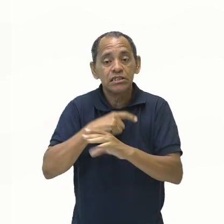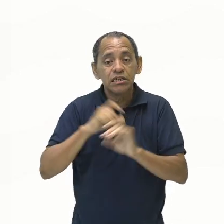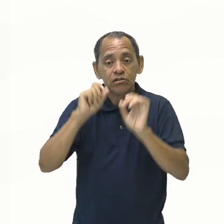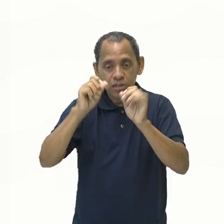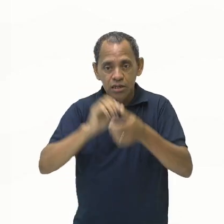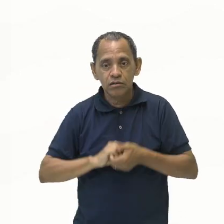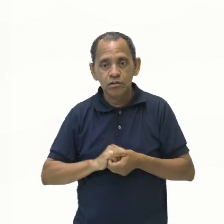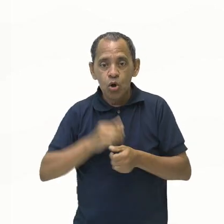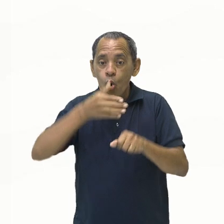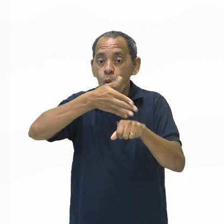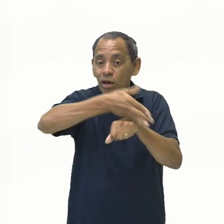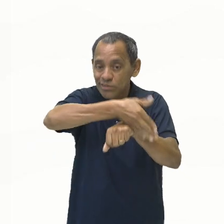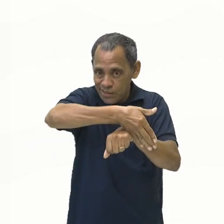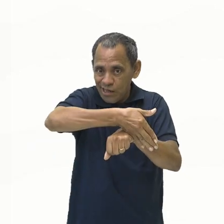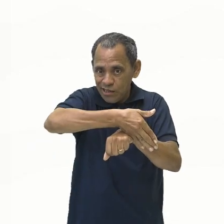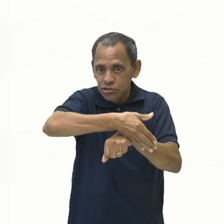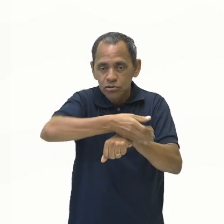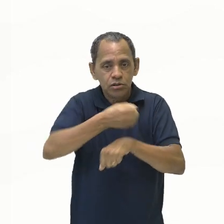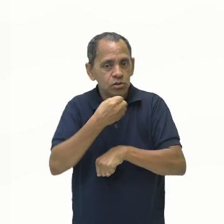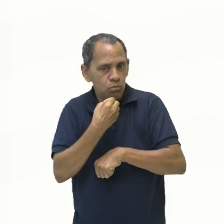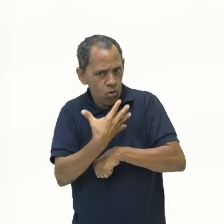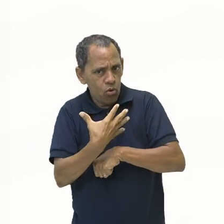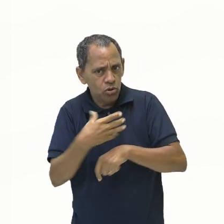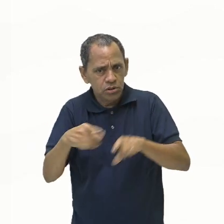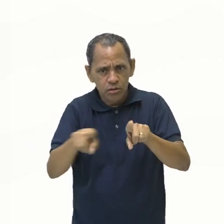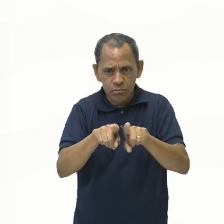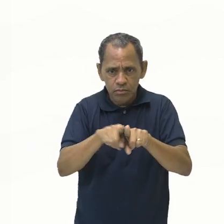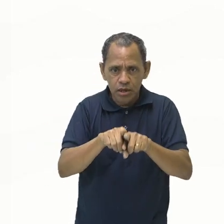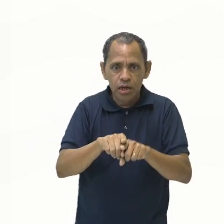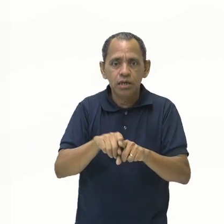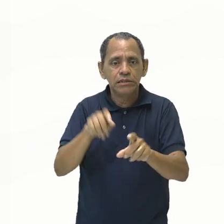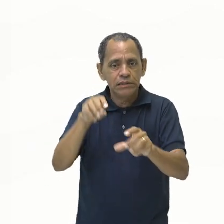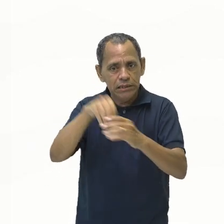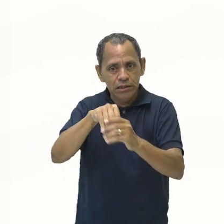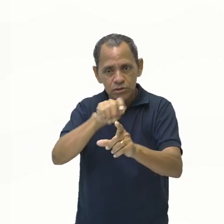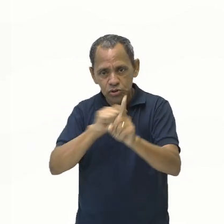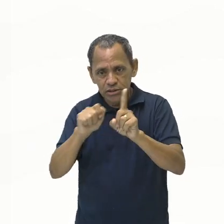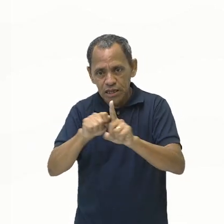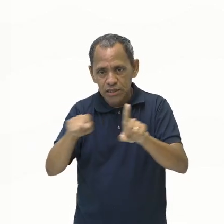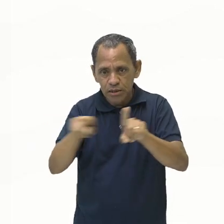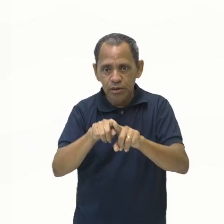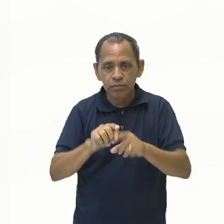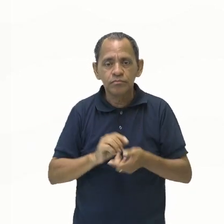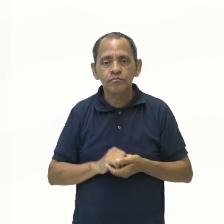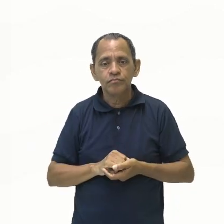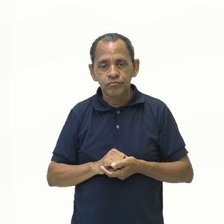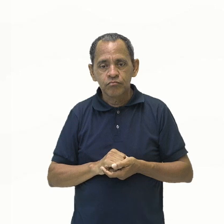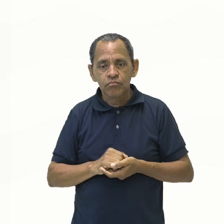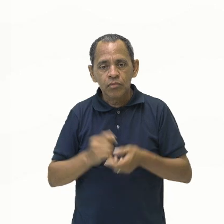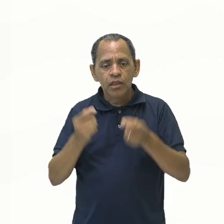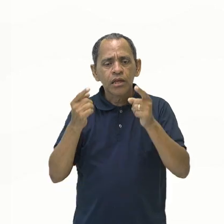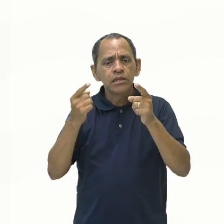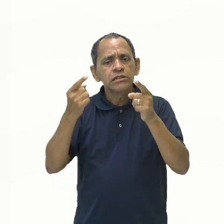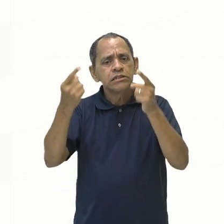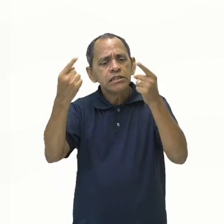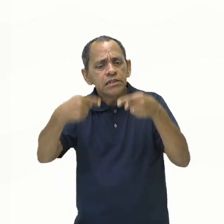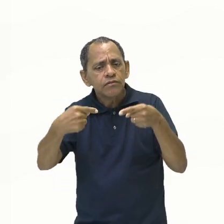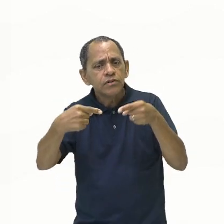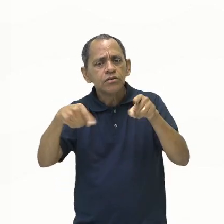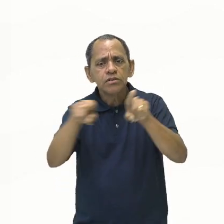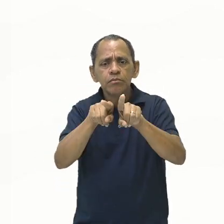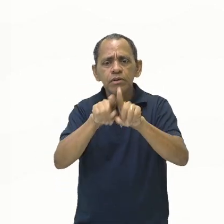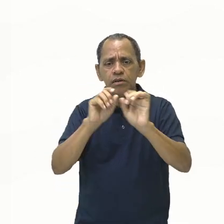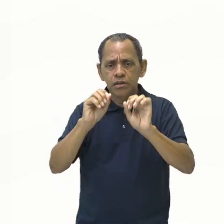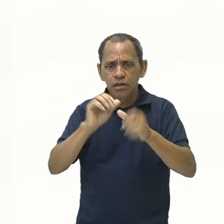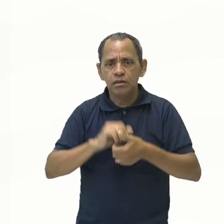o acesso aos benefícios sociais. Outro desafio enfrentado pelo trabalho formal